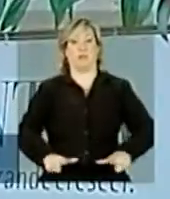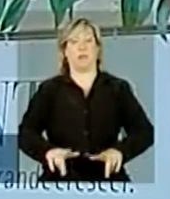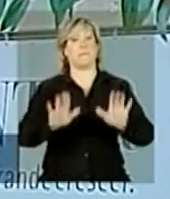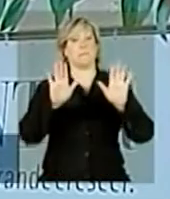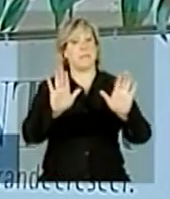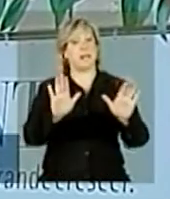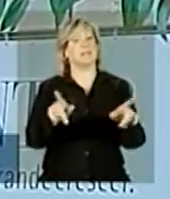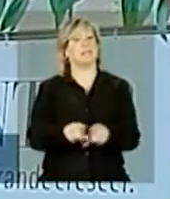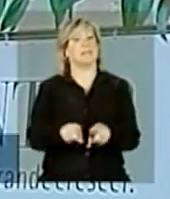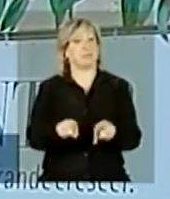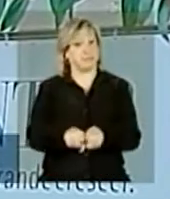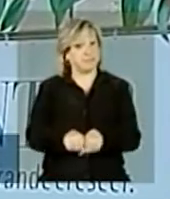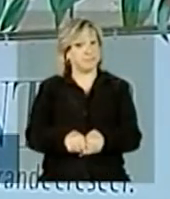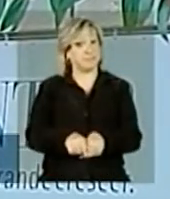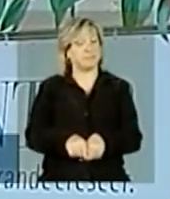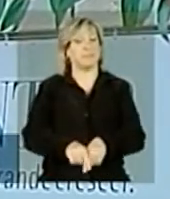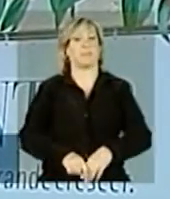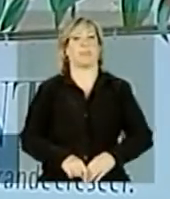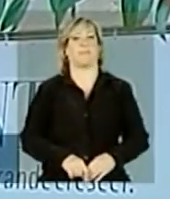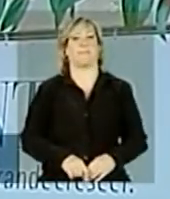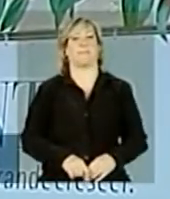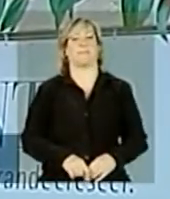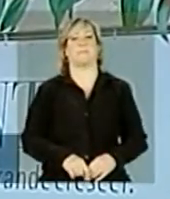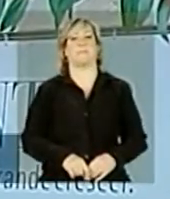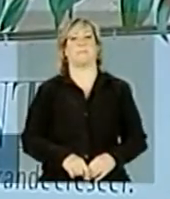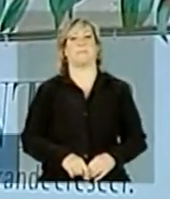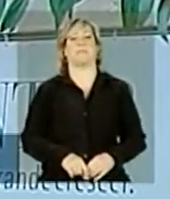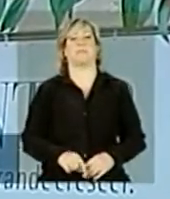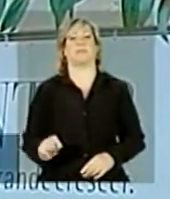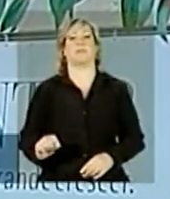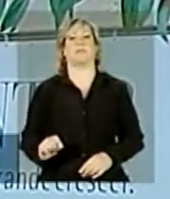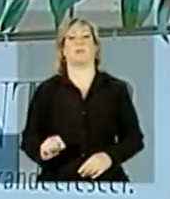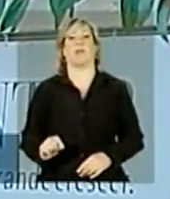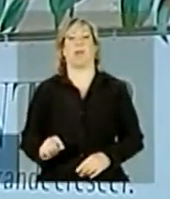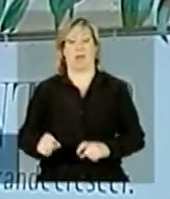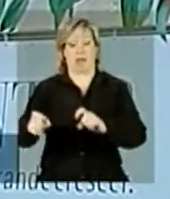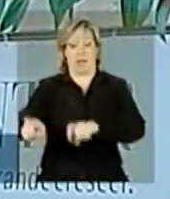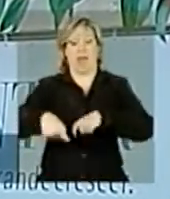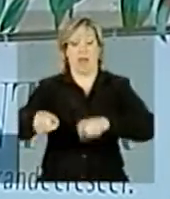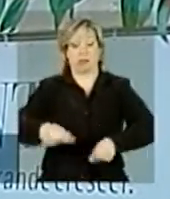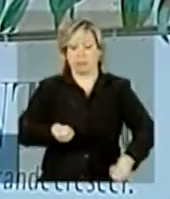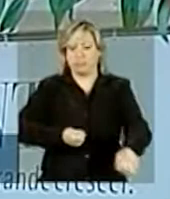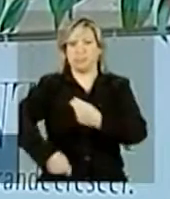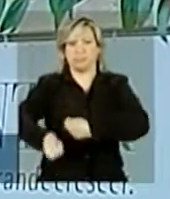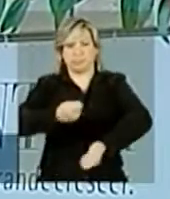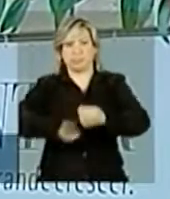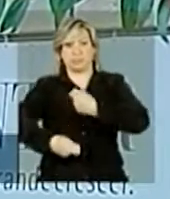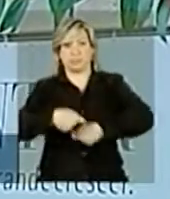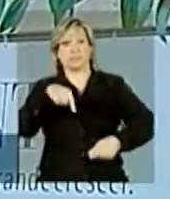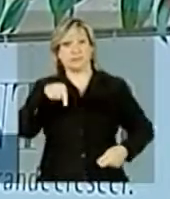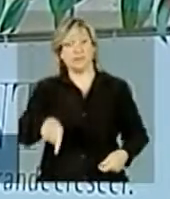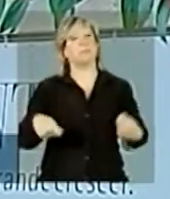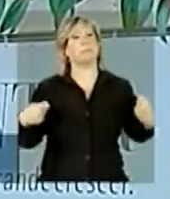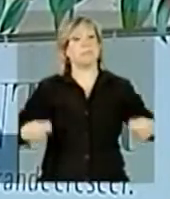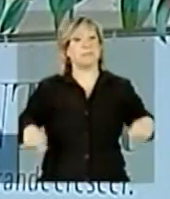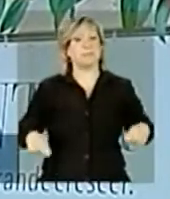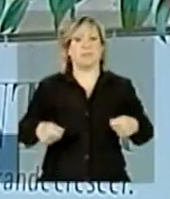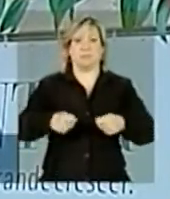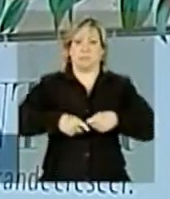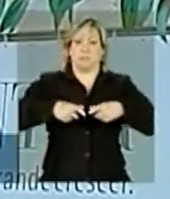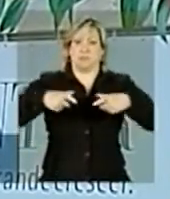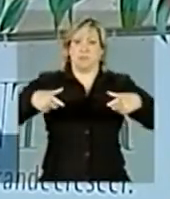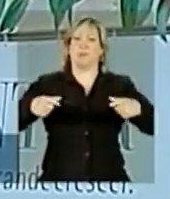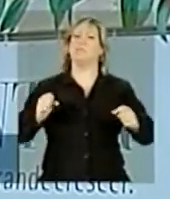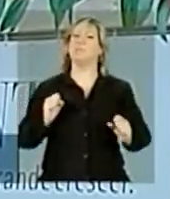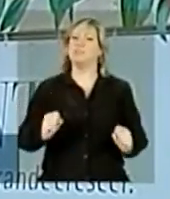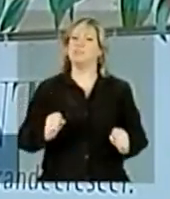Mas também que o agronegócio tinha de crescer,